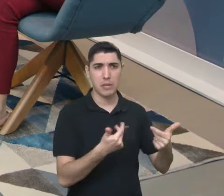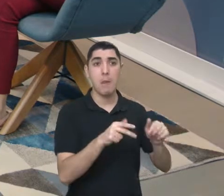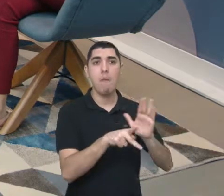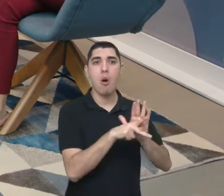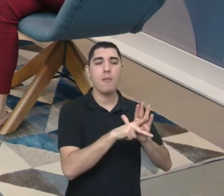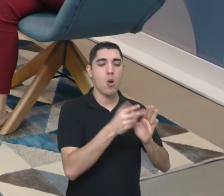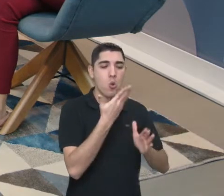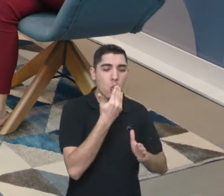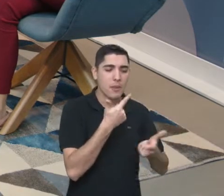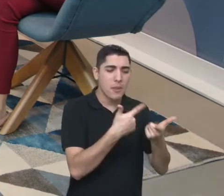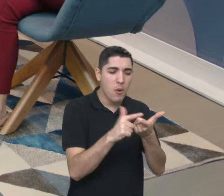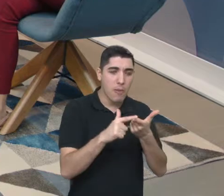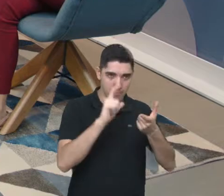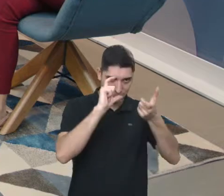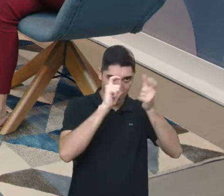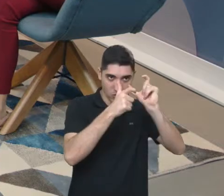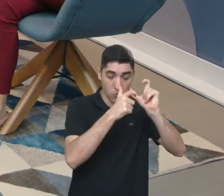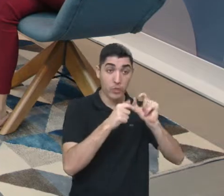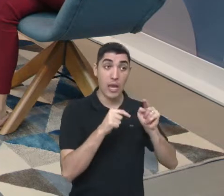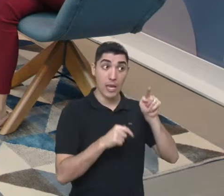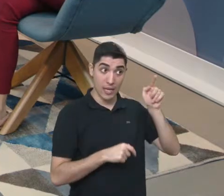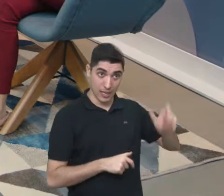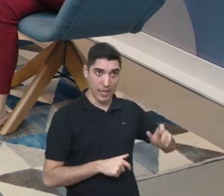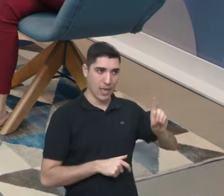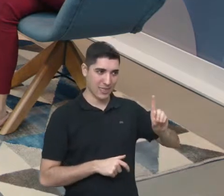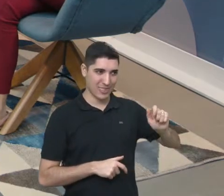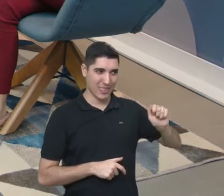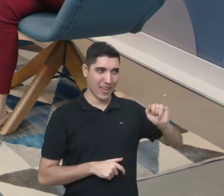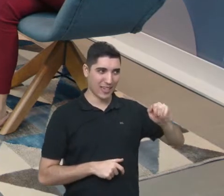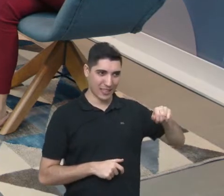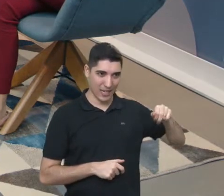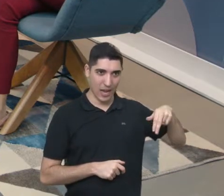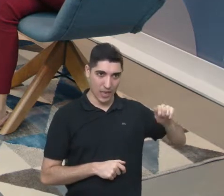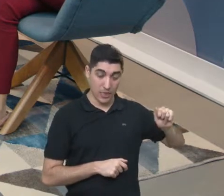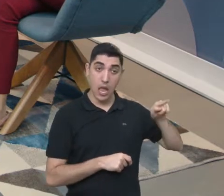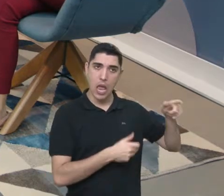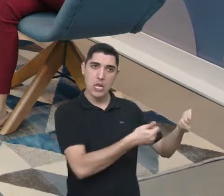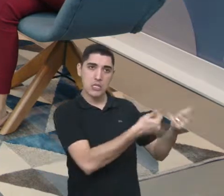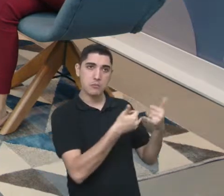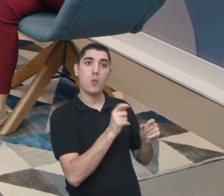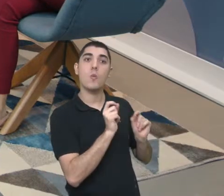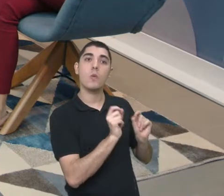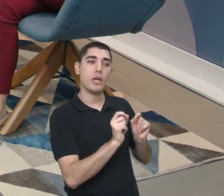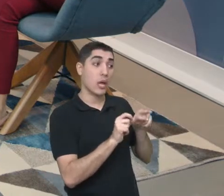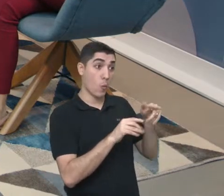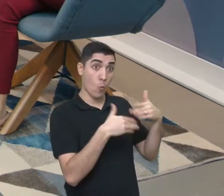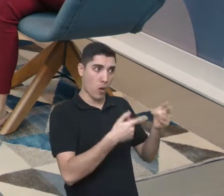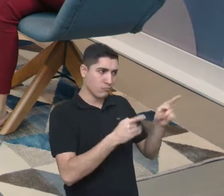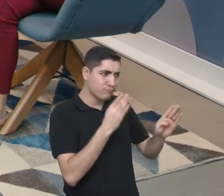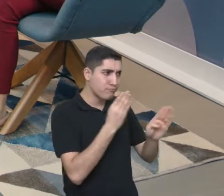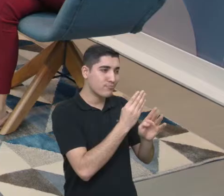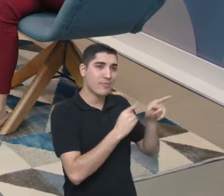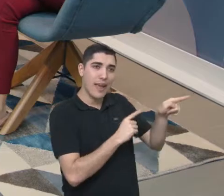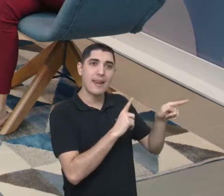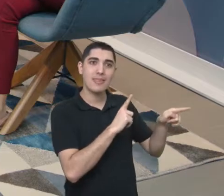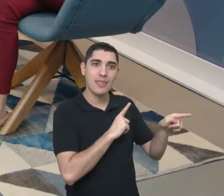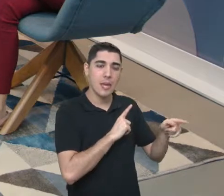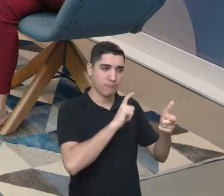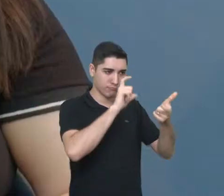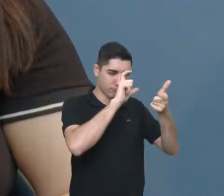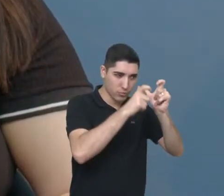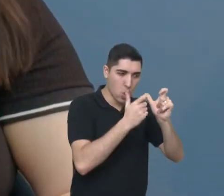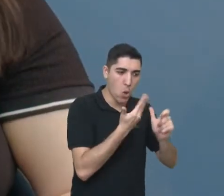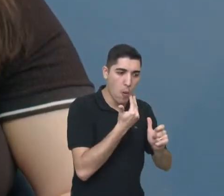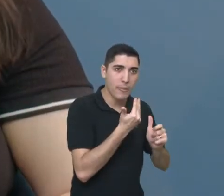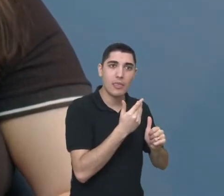transtornos alimentares, os tratamentos, e ela conta que o transtorno dela foi caracterizado, né, quando ela foi diagnosticada, como transtorno